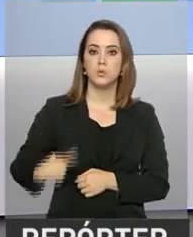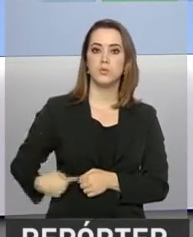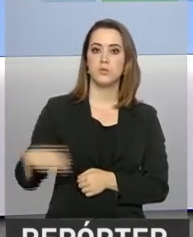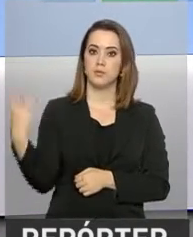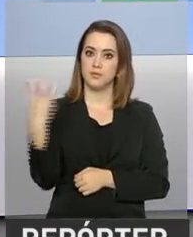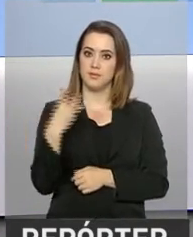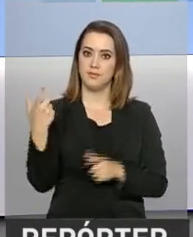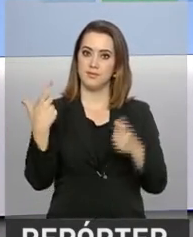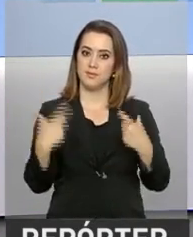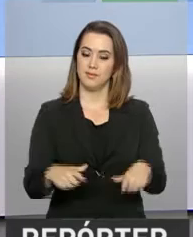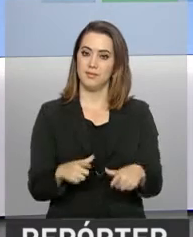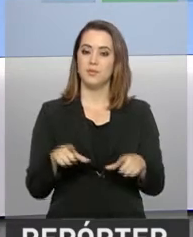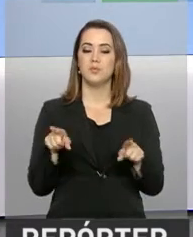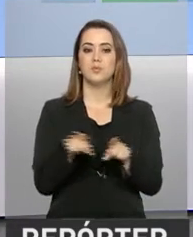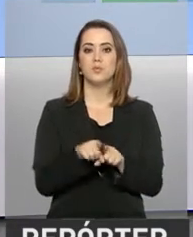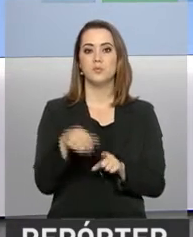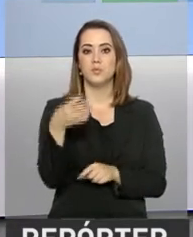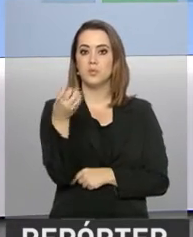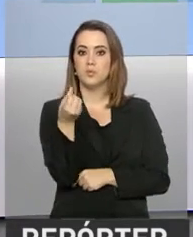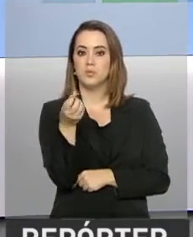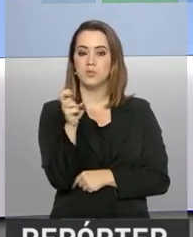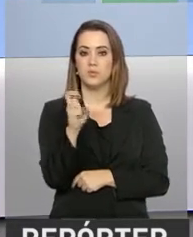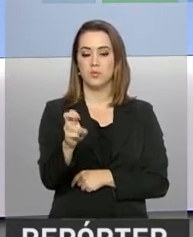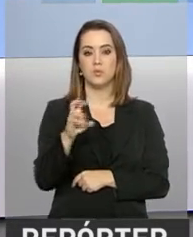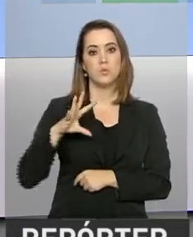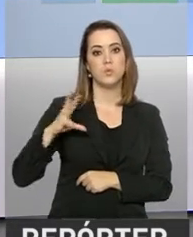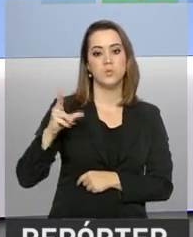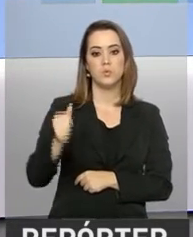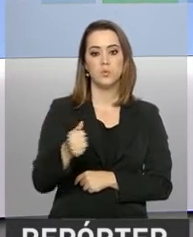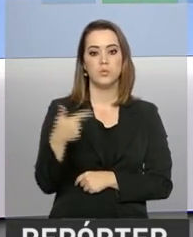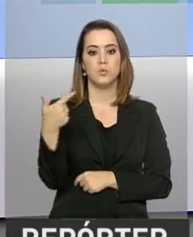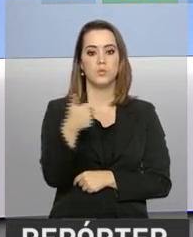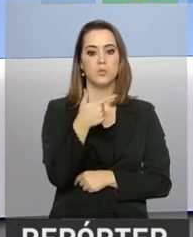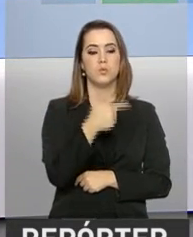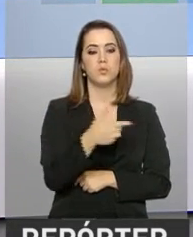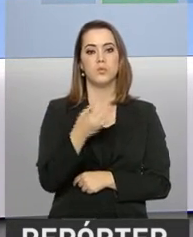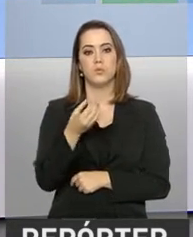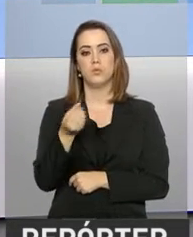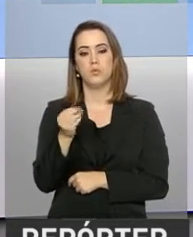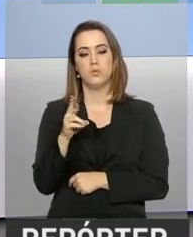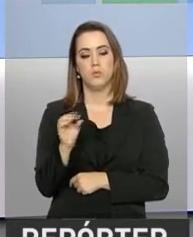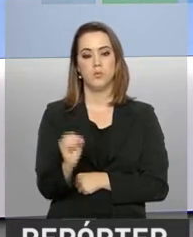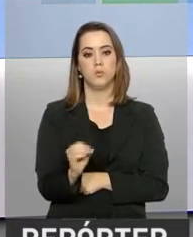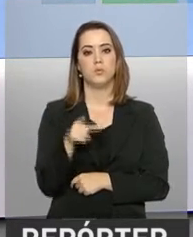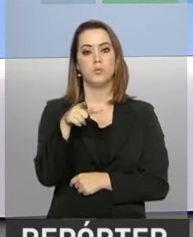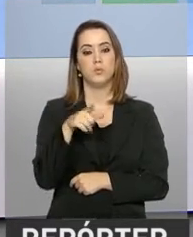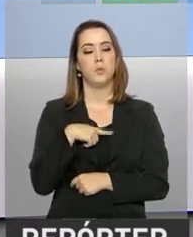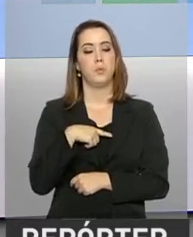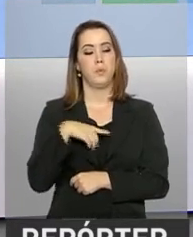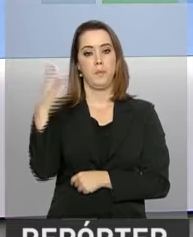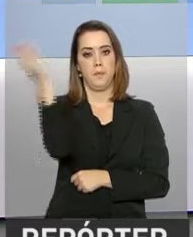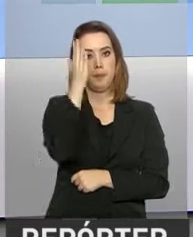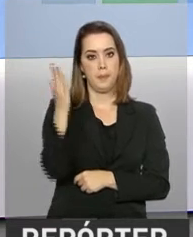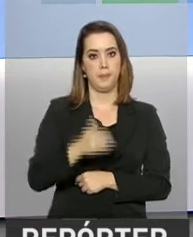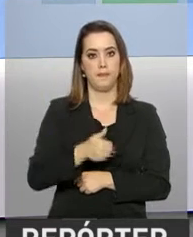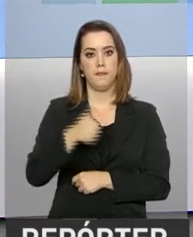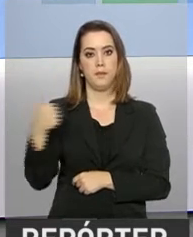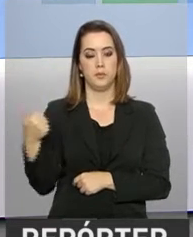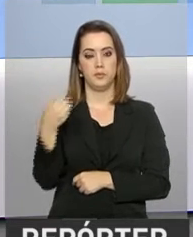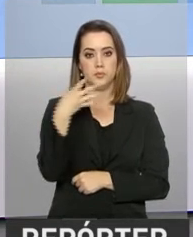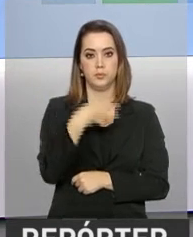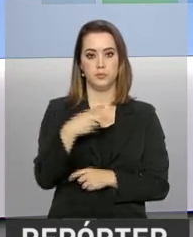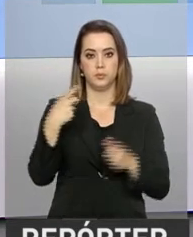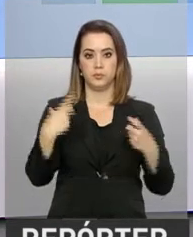em terceiro lugar, com 65 medalhas no total, 22 de ouro. O Brasil está na 14ª posição,